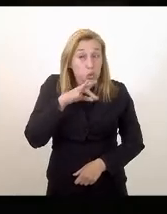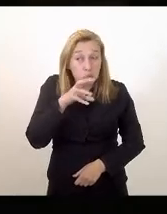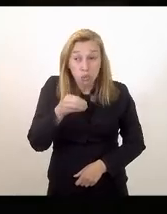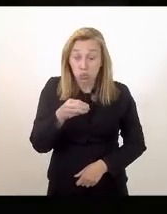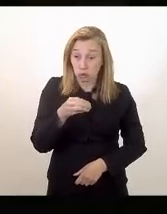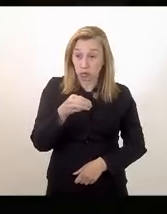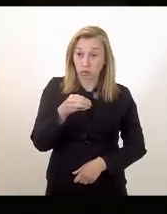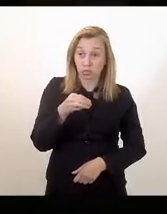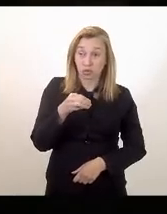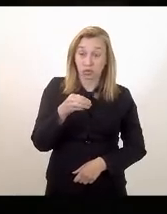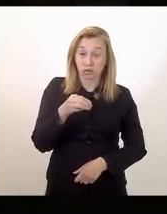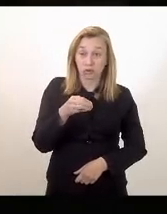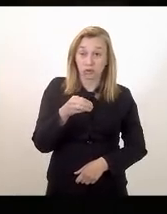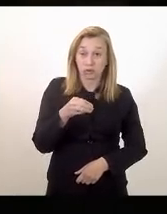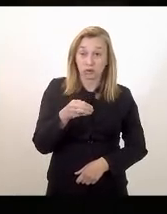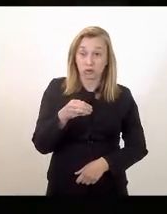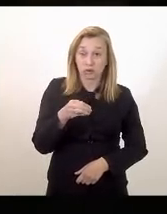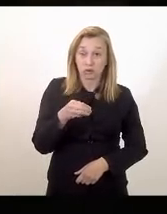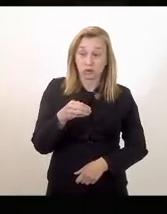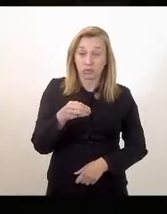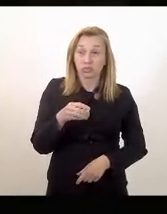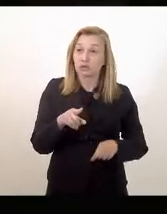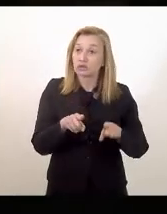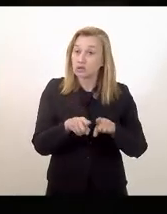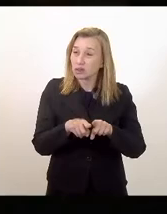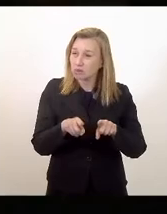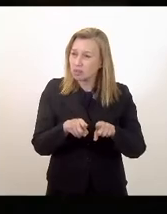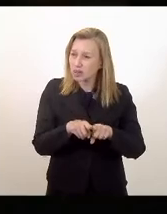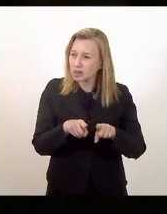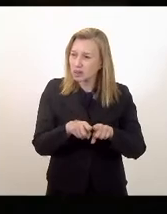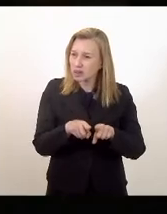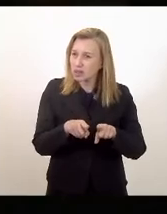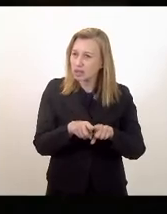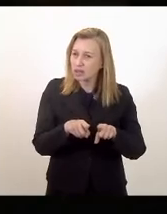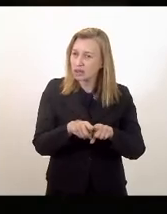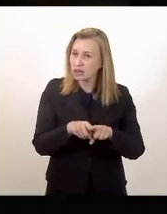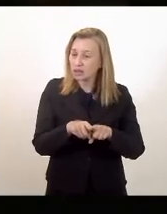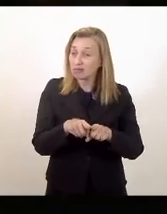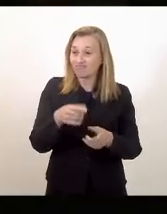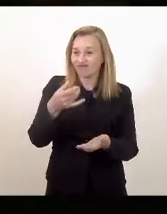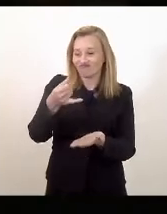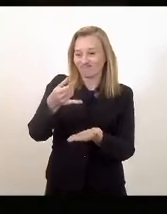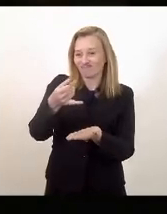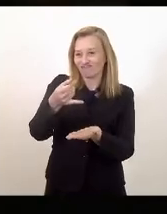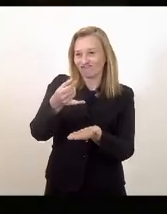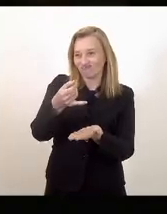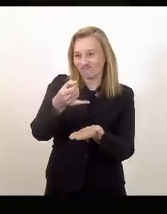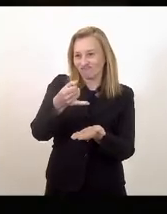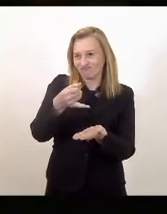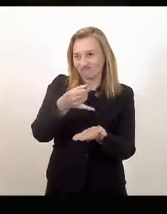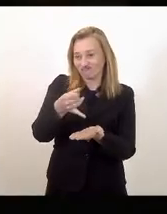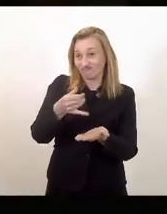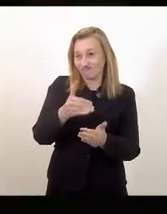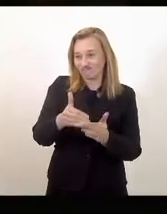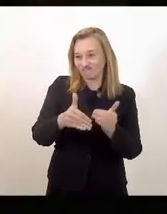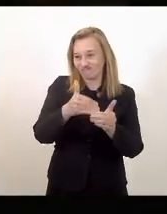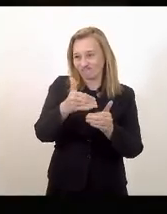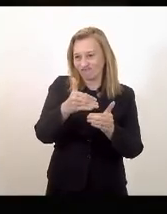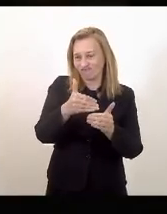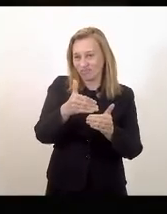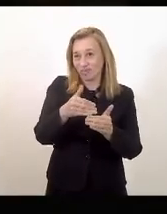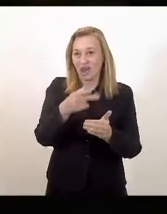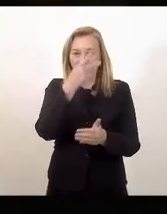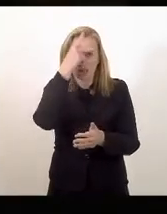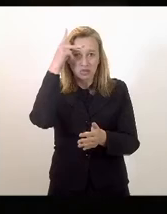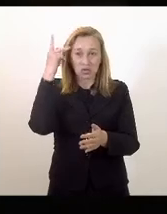também há um beneficiário enorme, que é o capital. O capital, que as pessoas